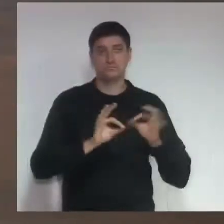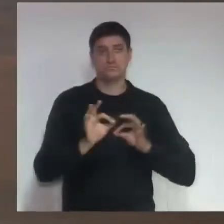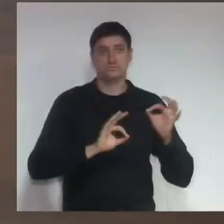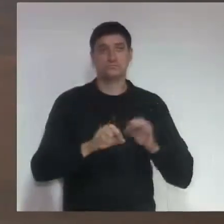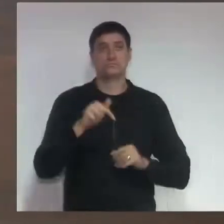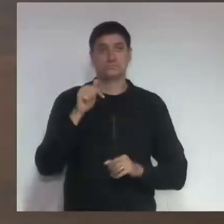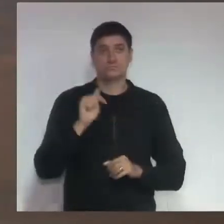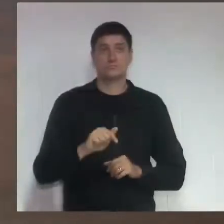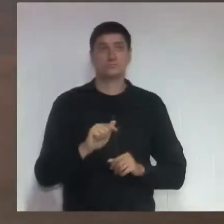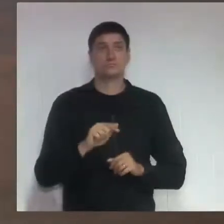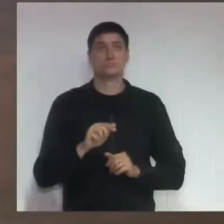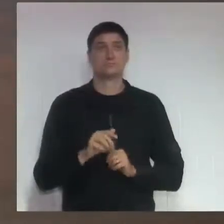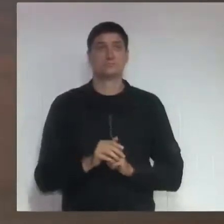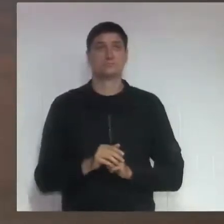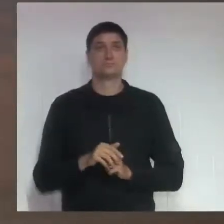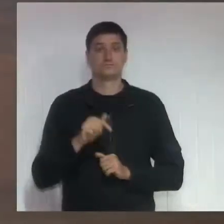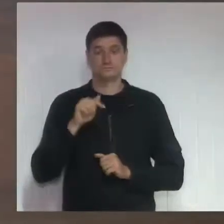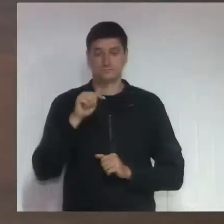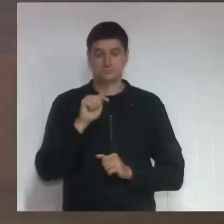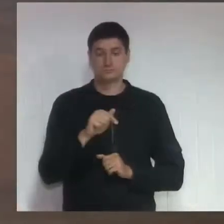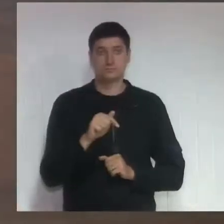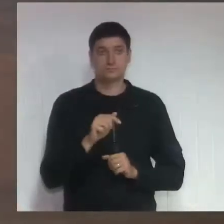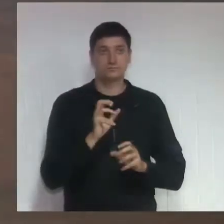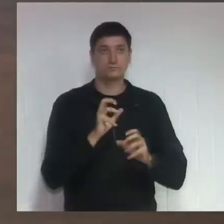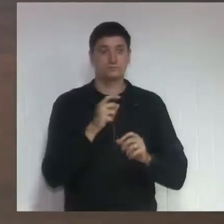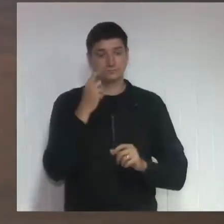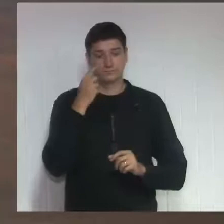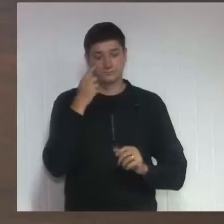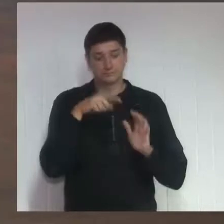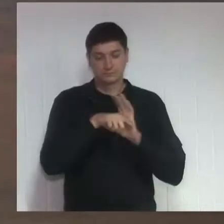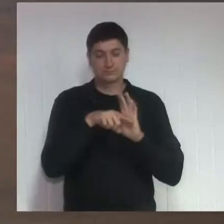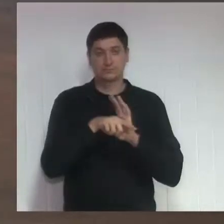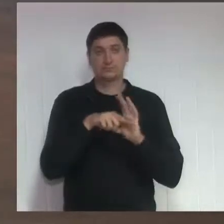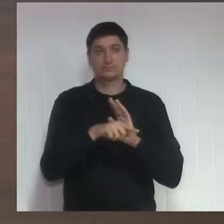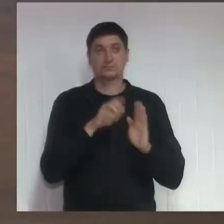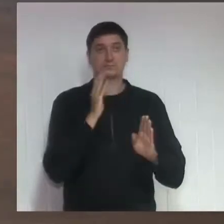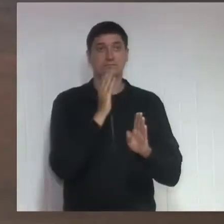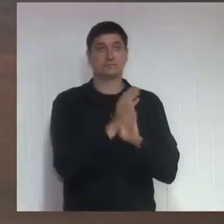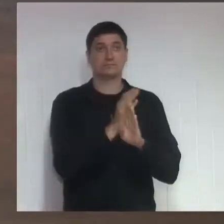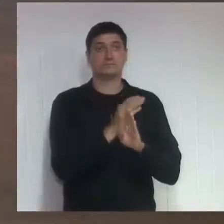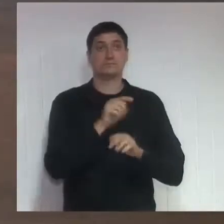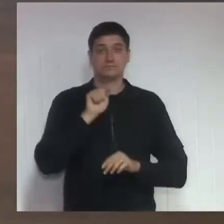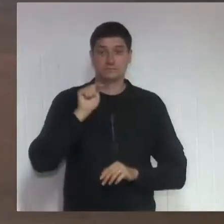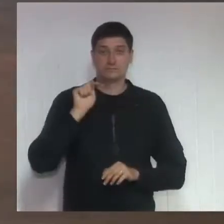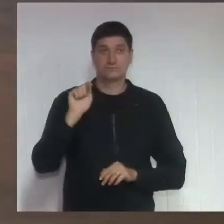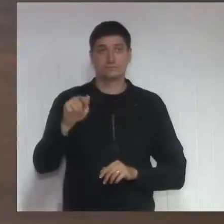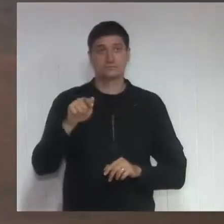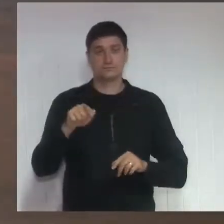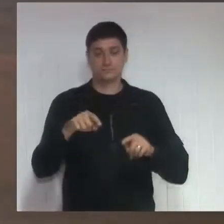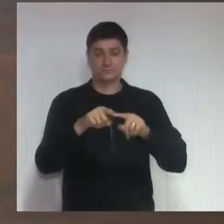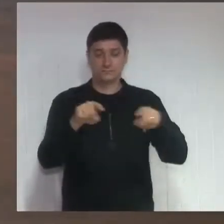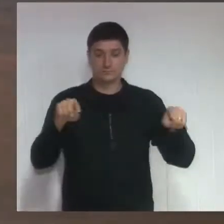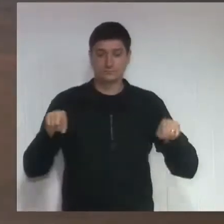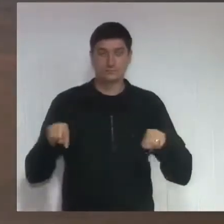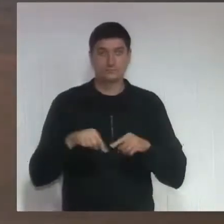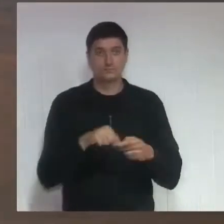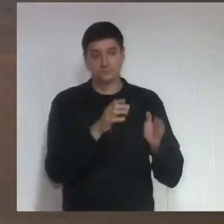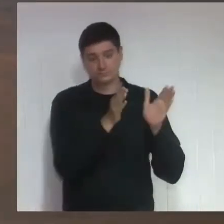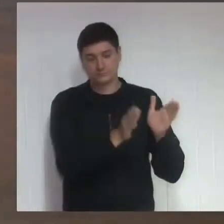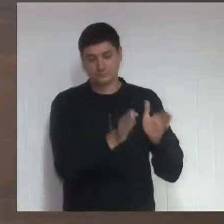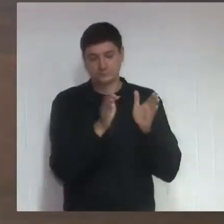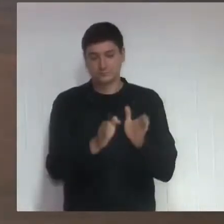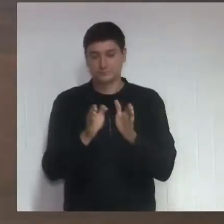gestão municipal, eles conseguem delimitar uma zona urbana, uma zona rural e os demais territórios. Vinhedo tem